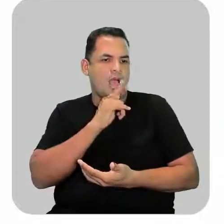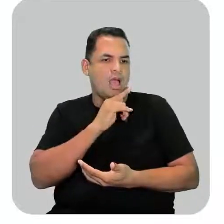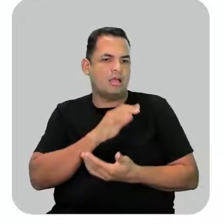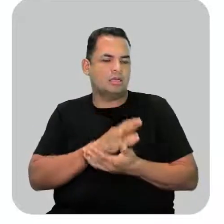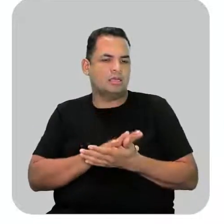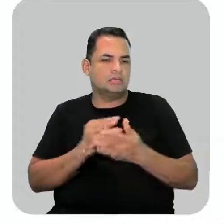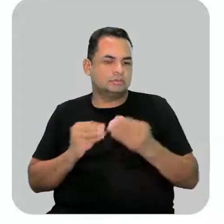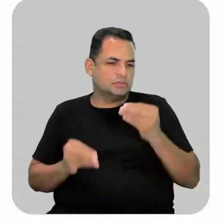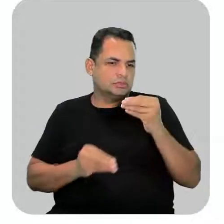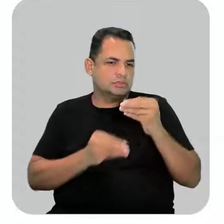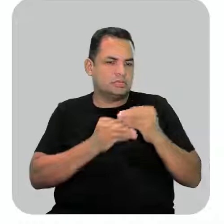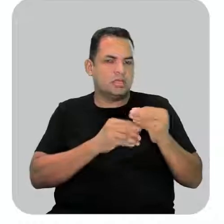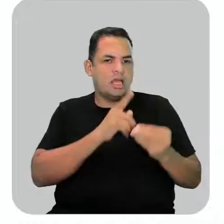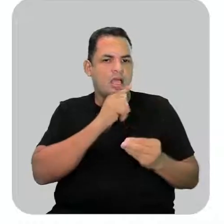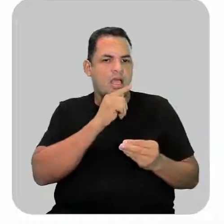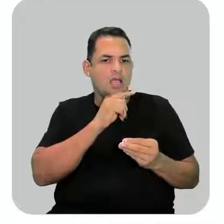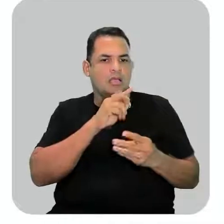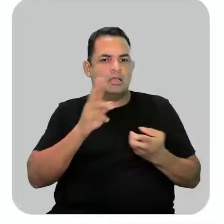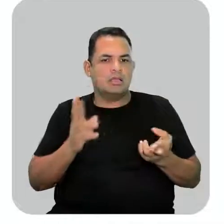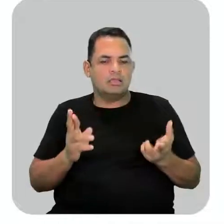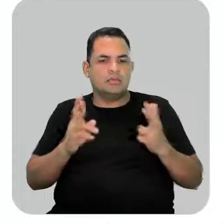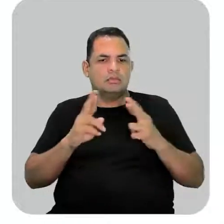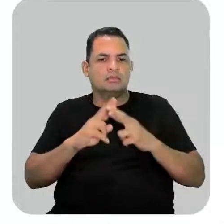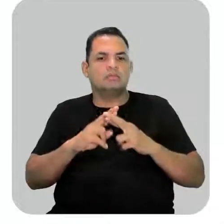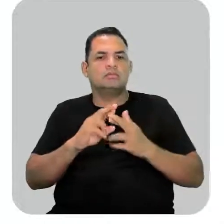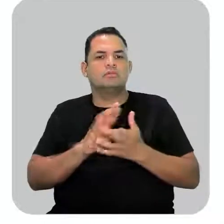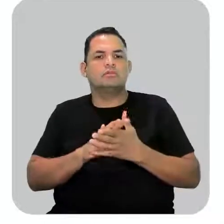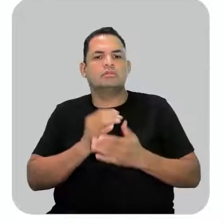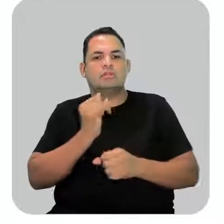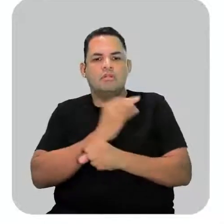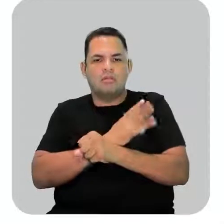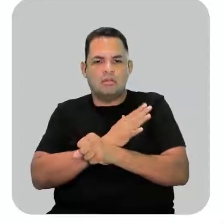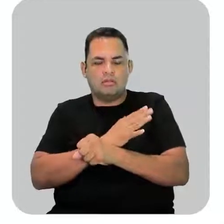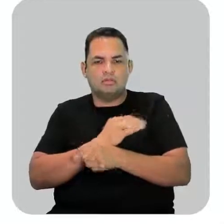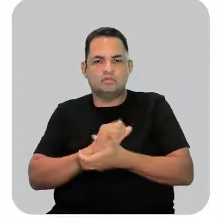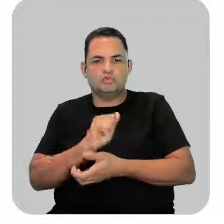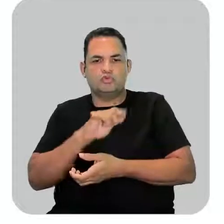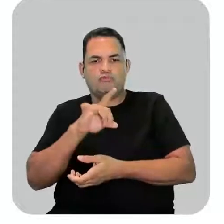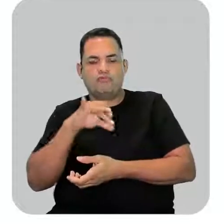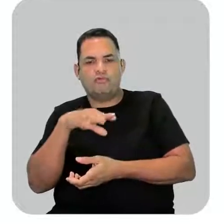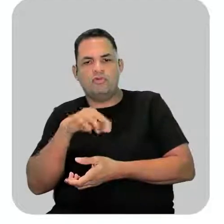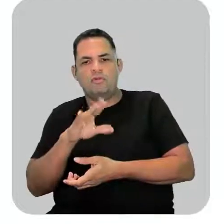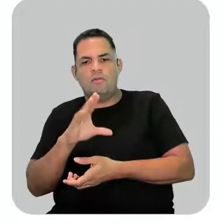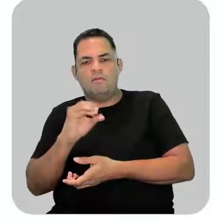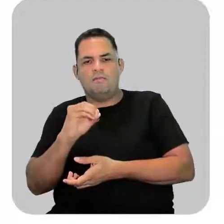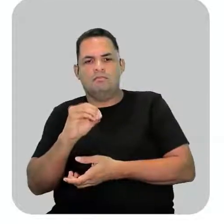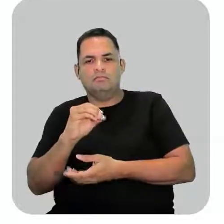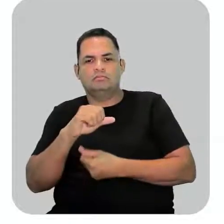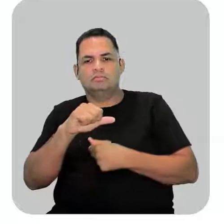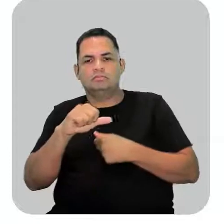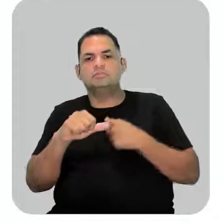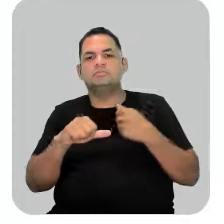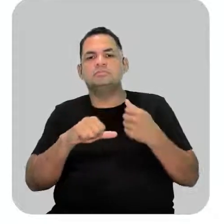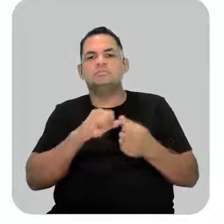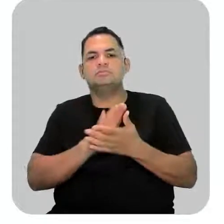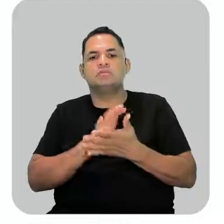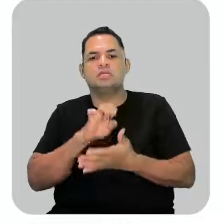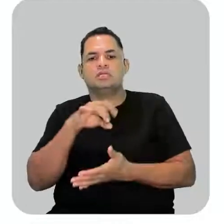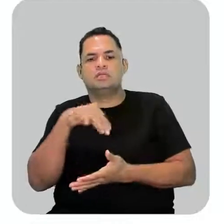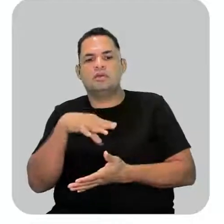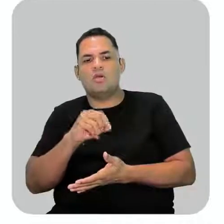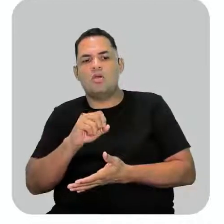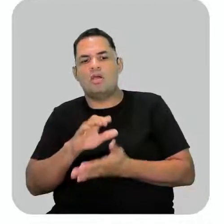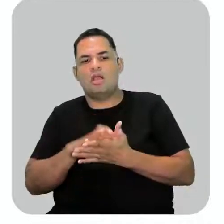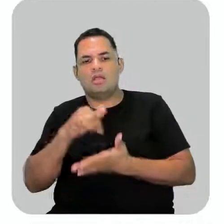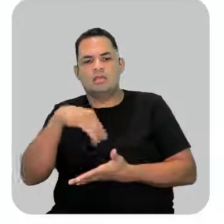a adição de água, ele reage em meio ácido, né, ácido sulfúrico, e aí forma o etanol.